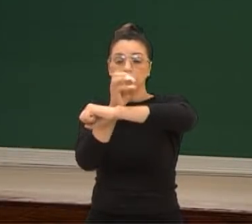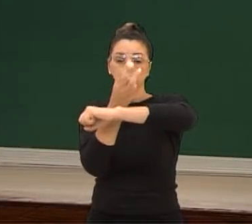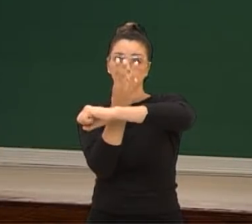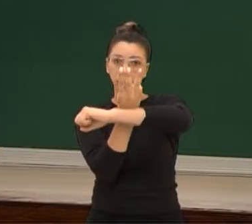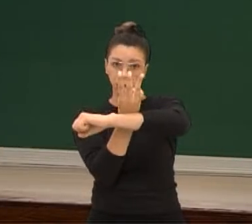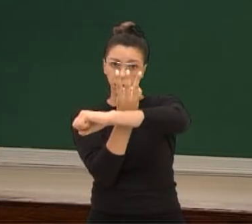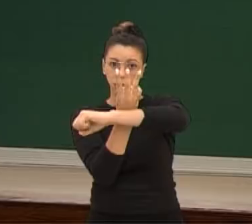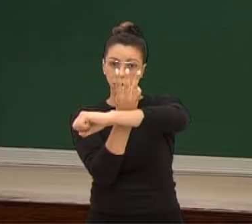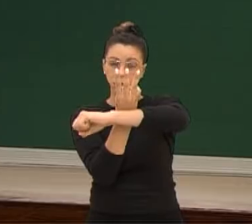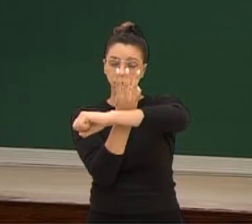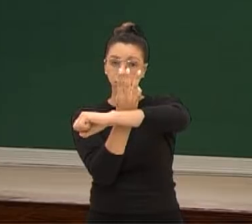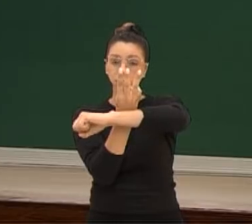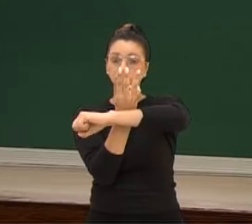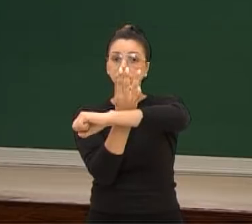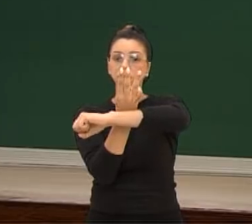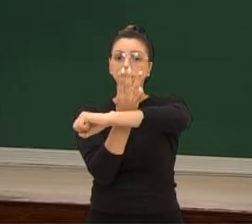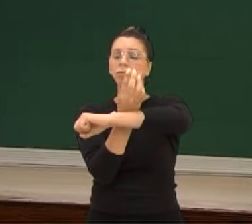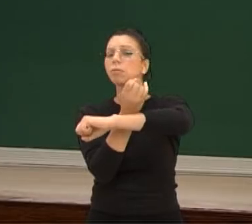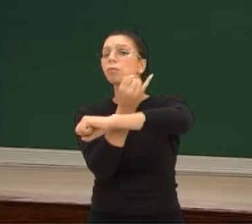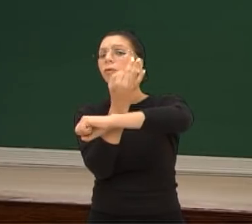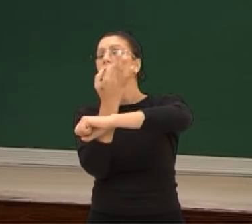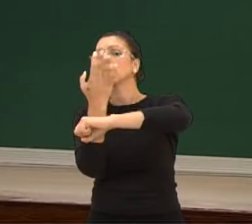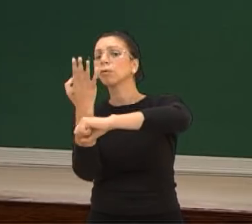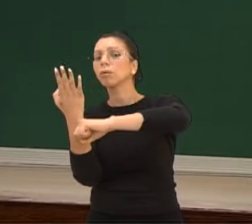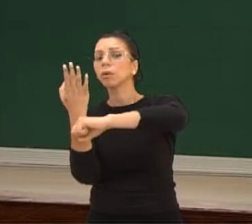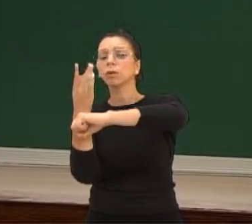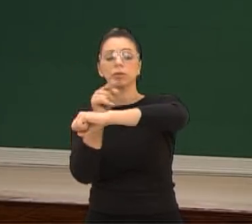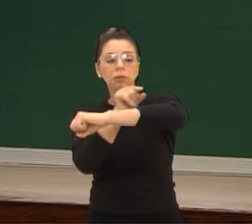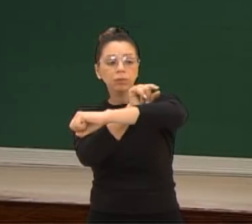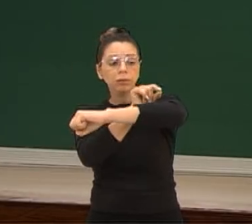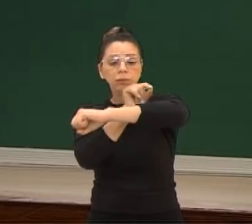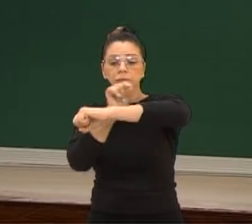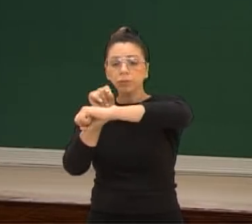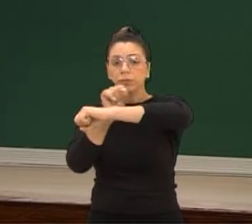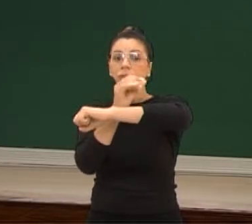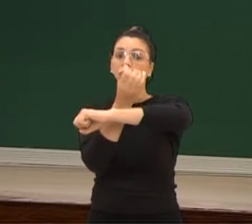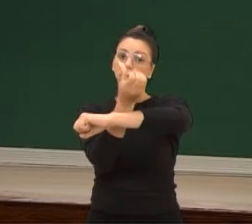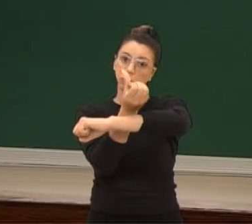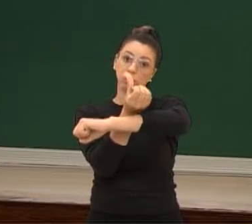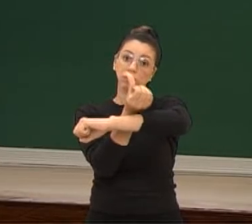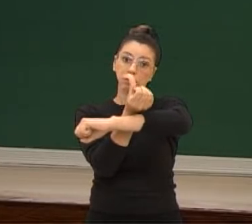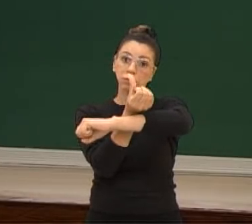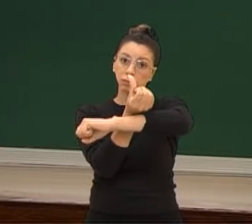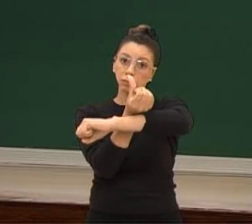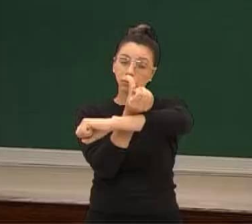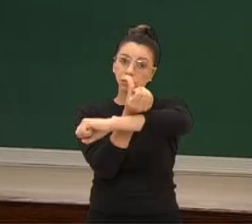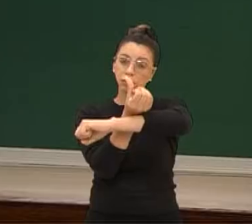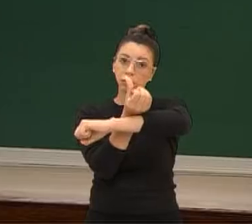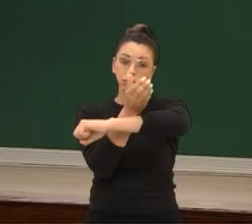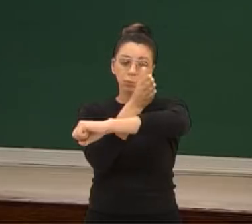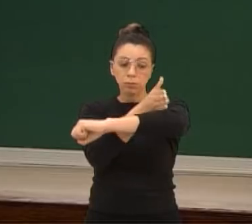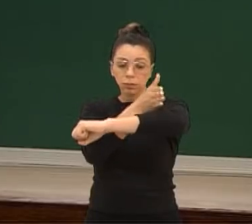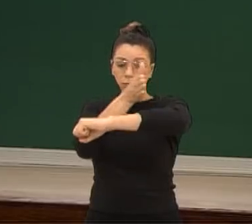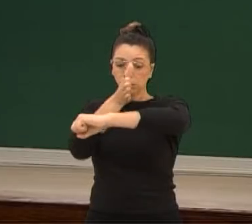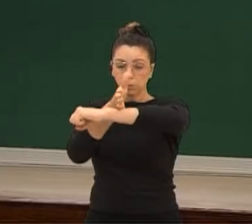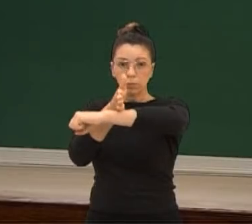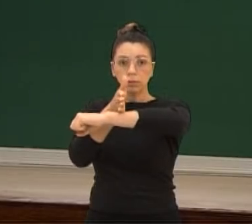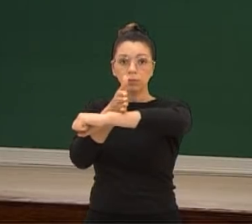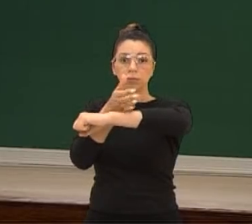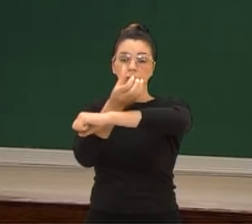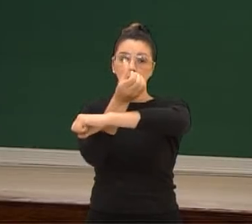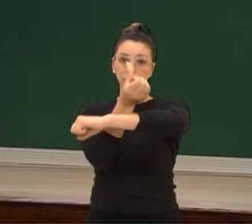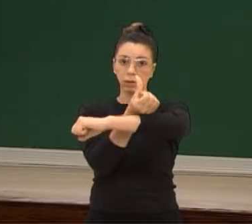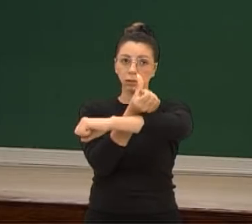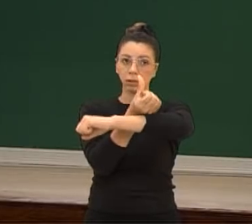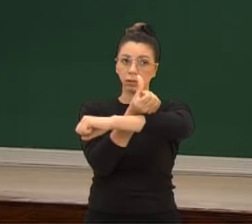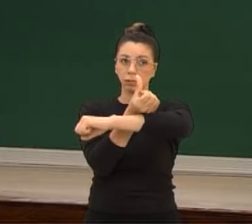Se o raio vale 3, quanto deverá valer o diâmetro? 6, né? O diâmetro é 2 vezes o raio.